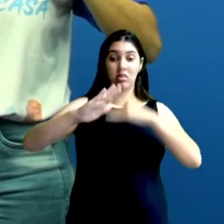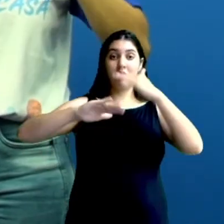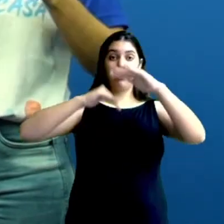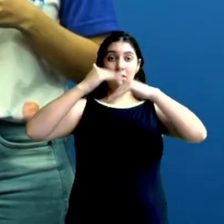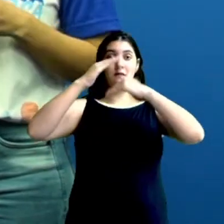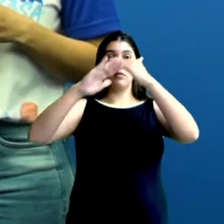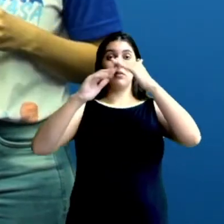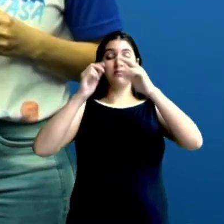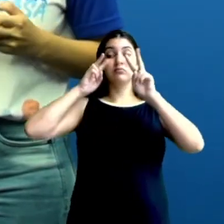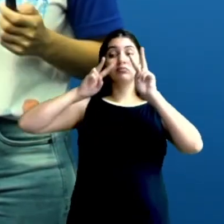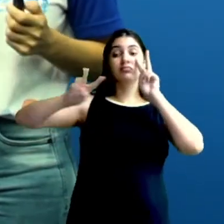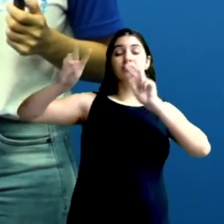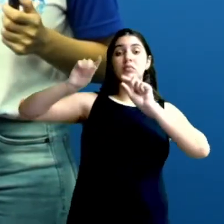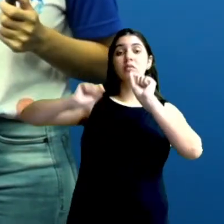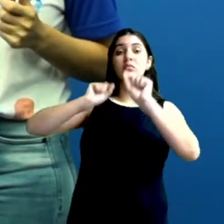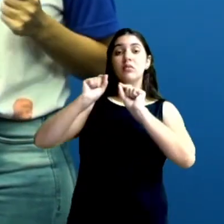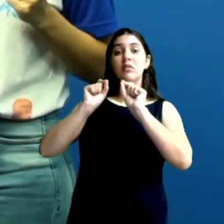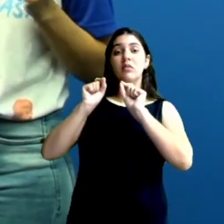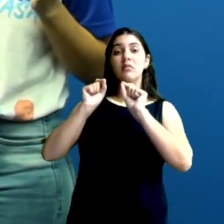gente vai vendo que